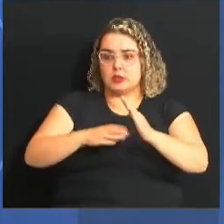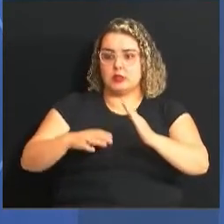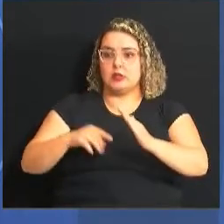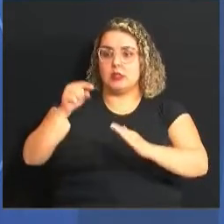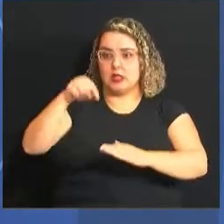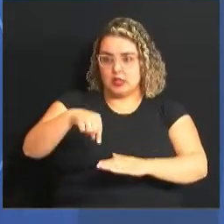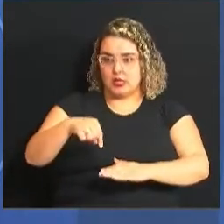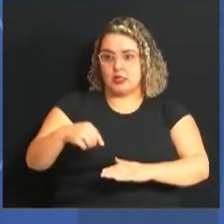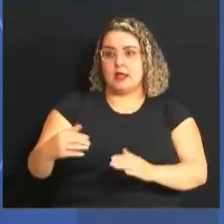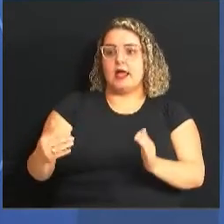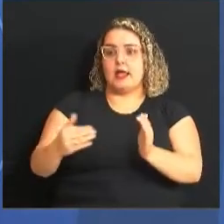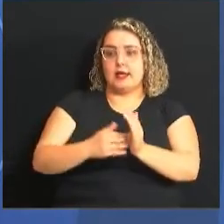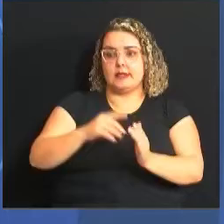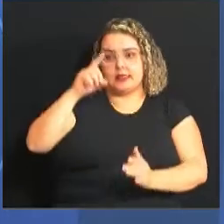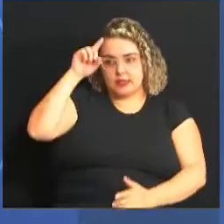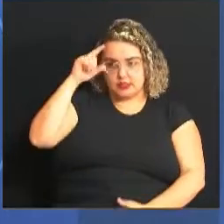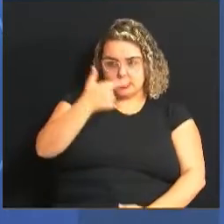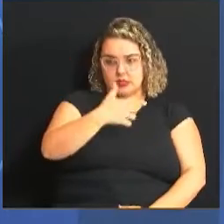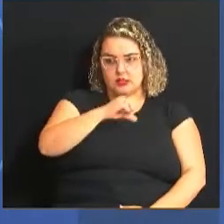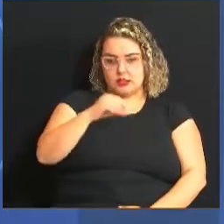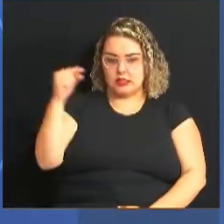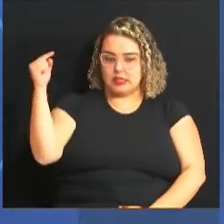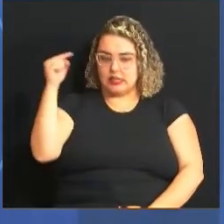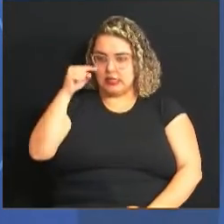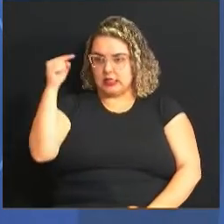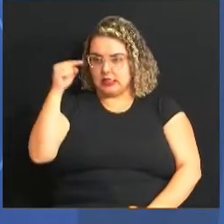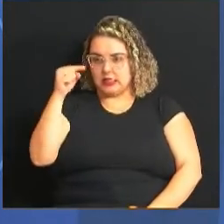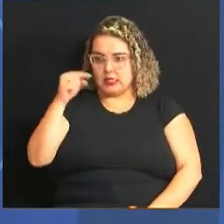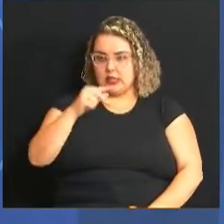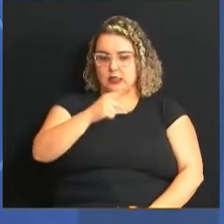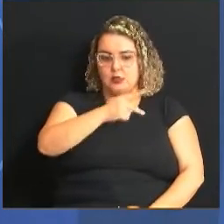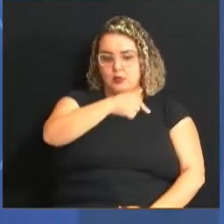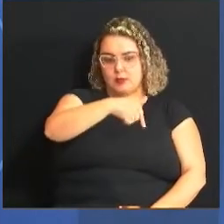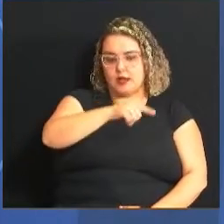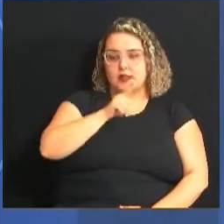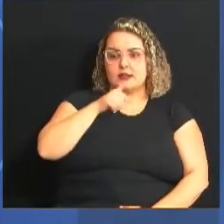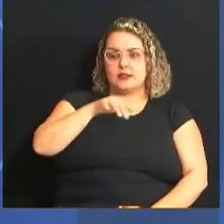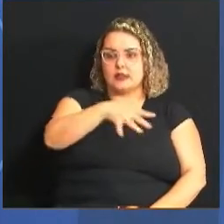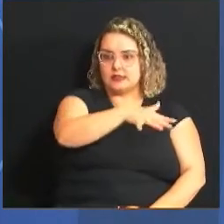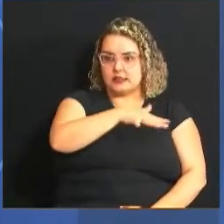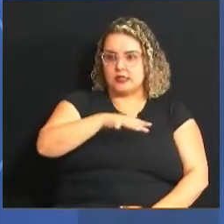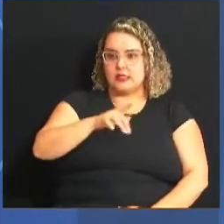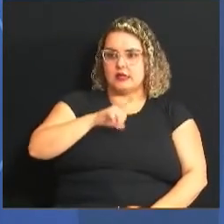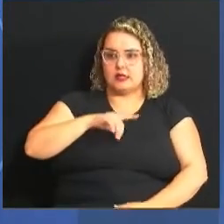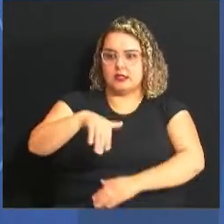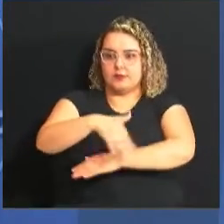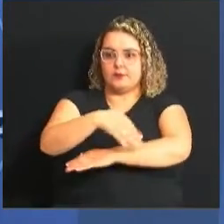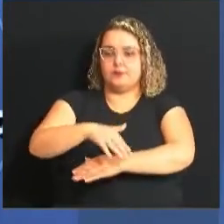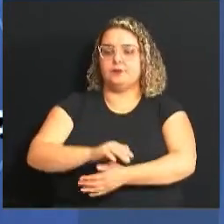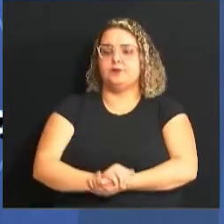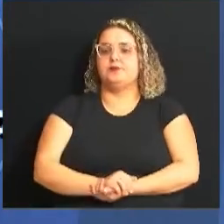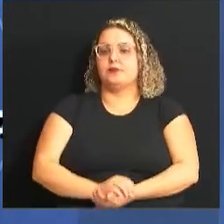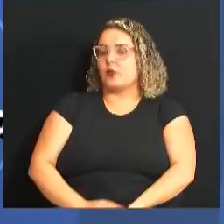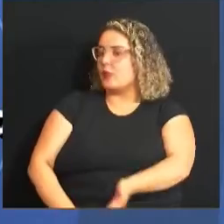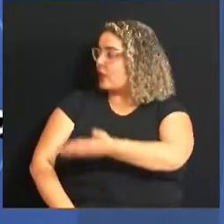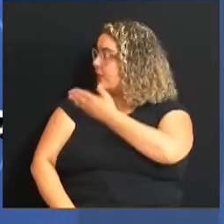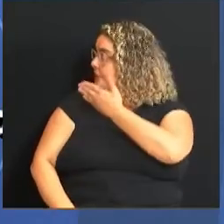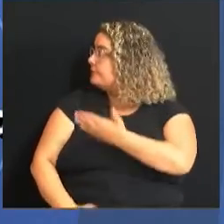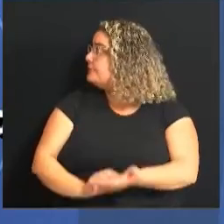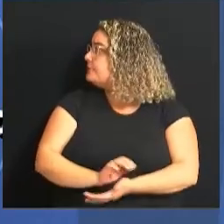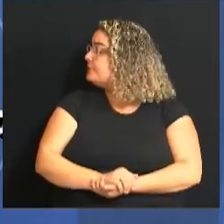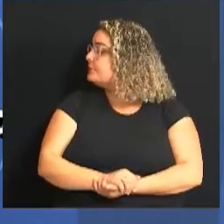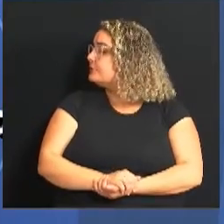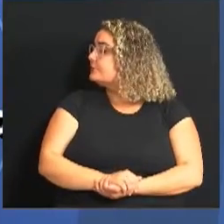até 29 de setembro, lá no Parque das Águas, a gente tem um endereço aí, olha, Avenida Paulo Correia